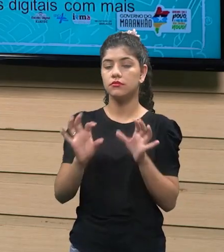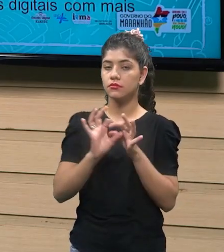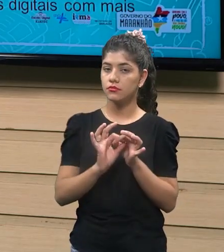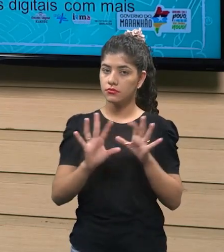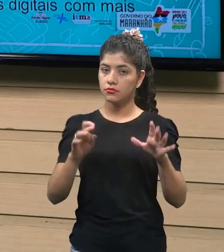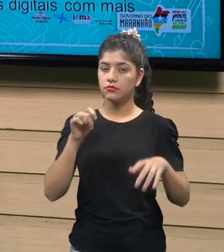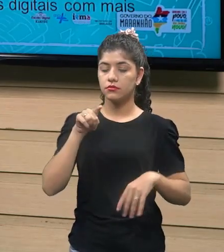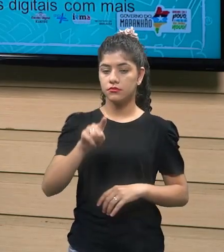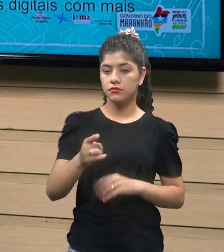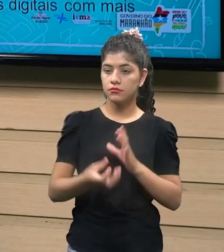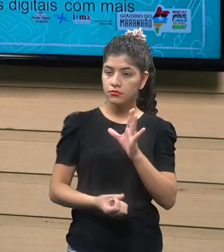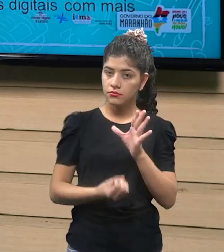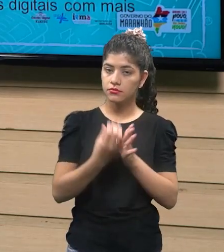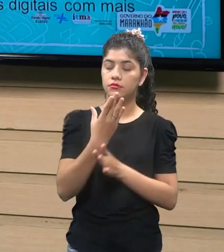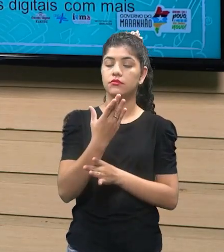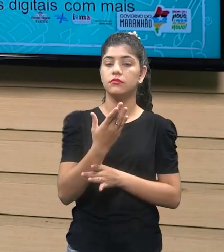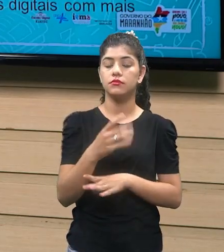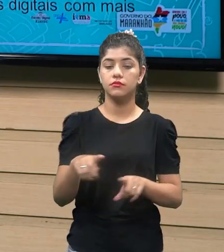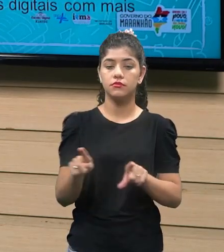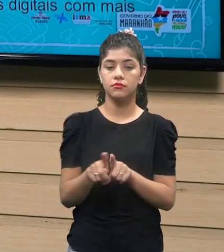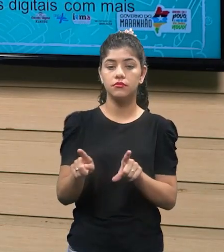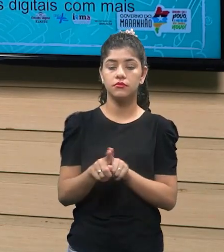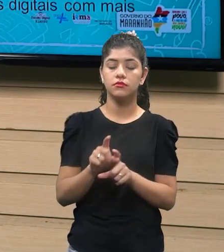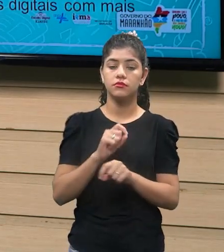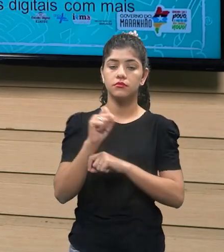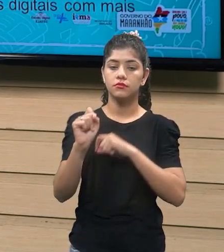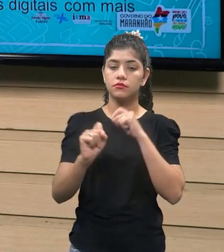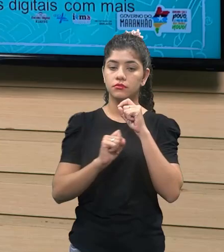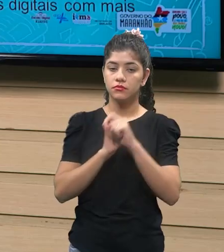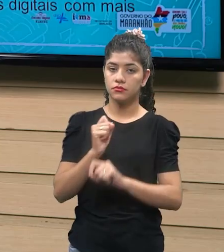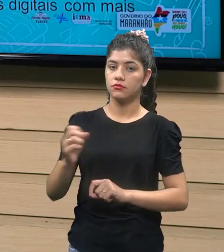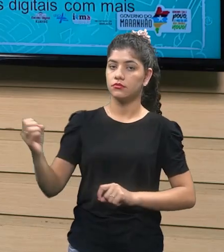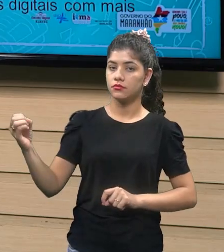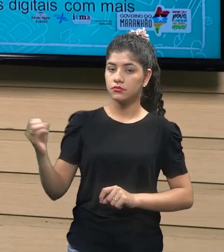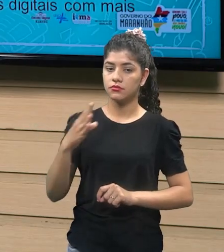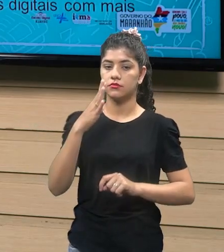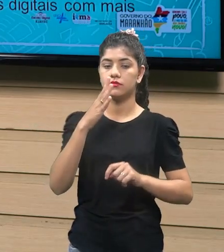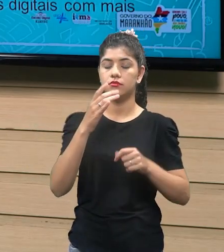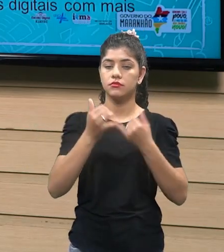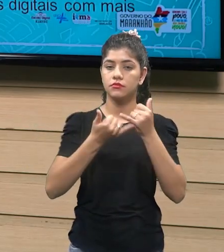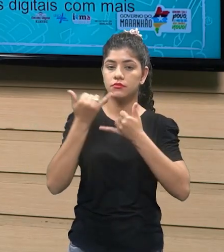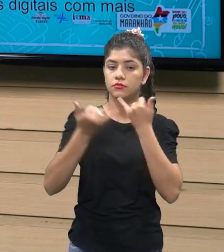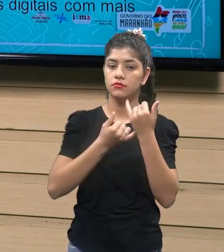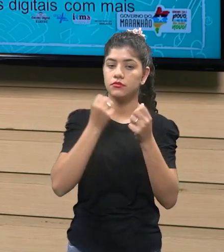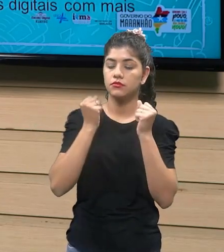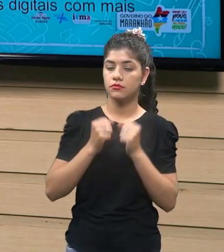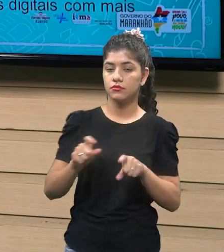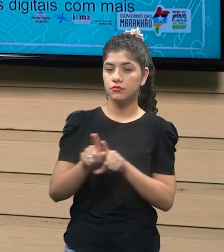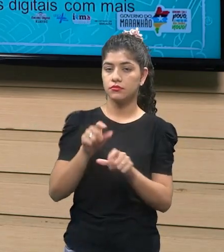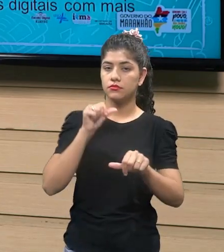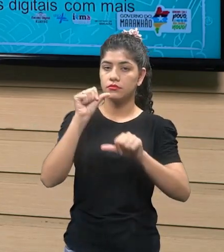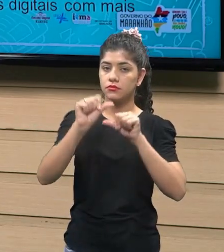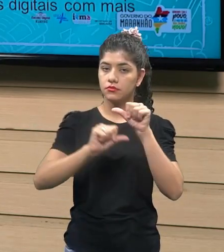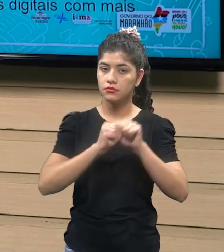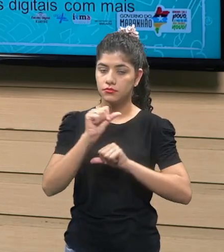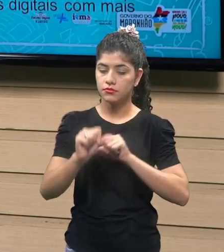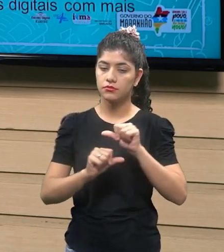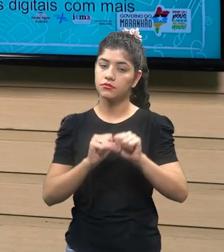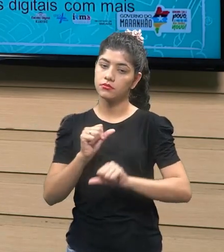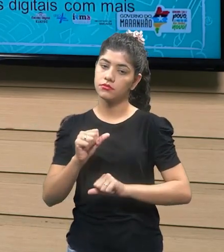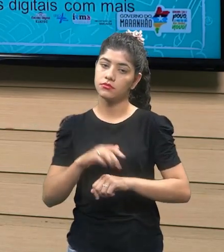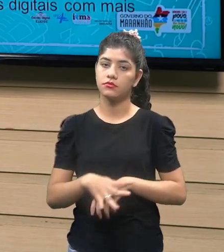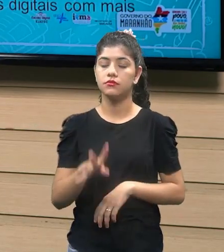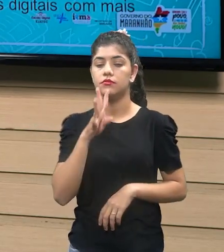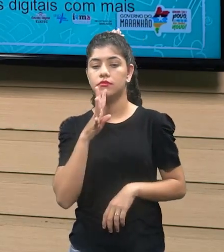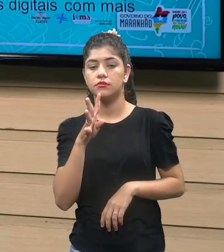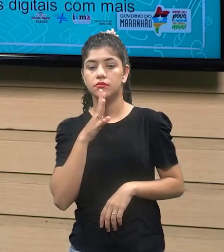você, além de criar, tá, novos jogos, você pode também modificar jogos